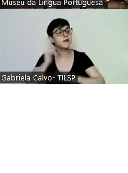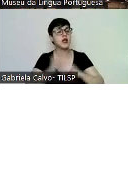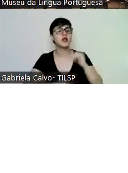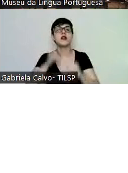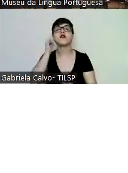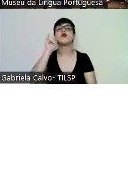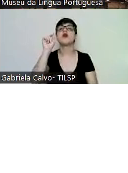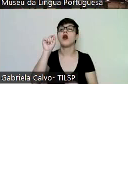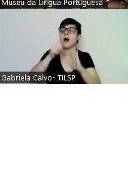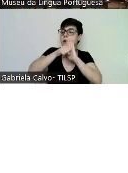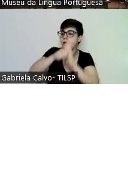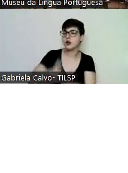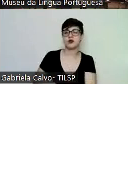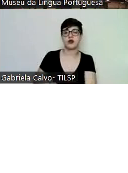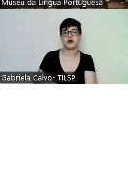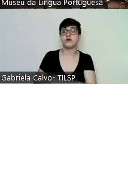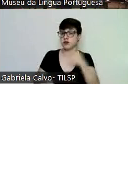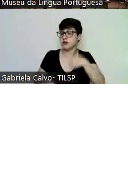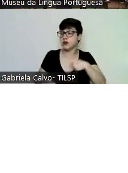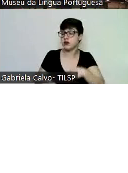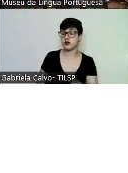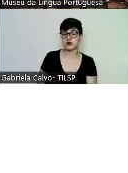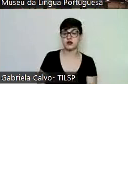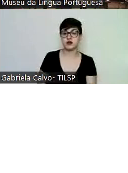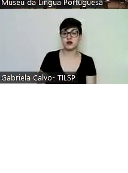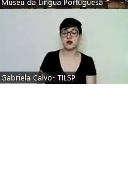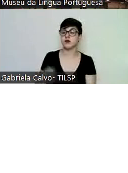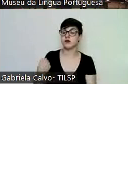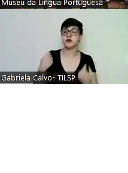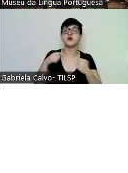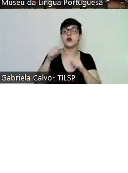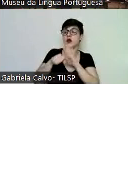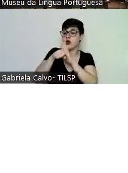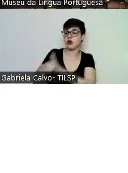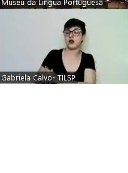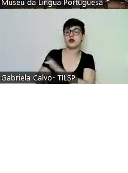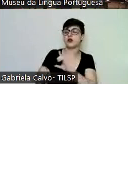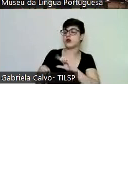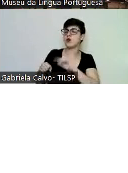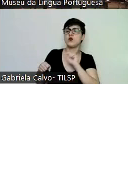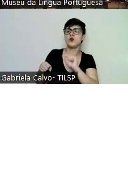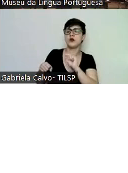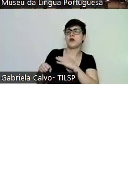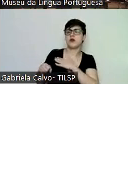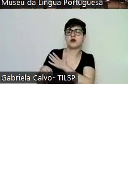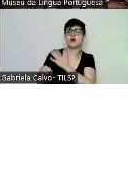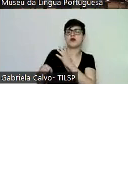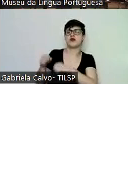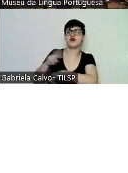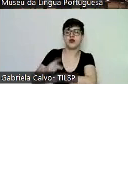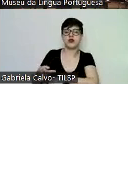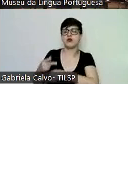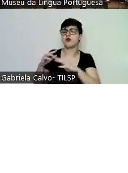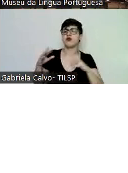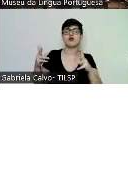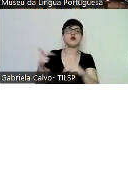materiais simbólicas raciais E de gênero que resultam da colonização e subaterização dos povos e de seus saberes então a